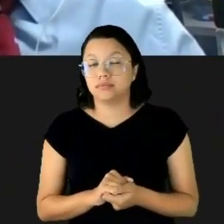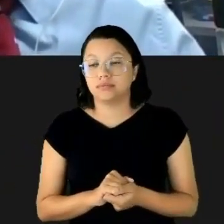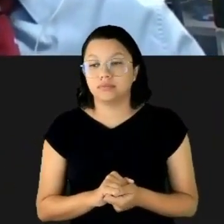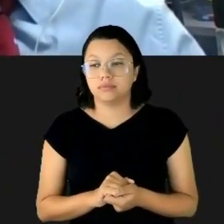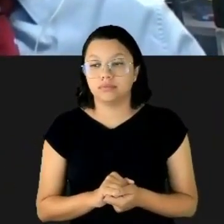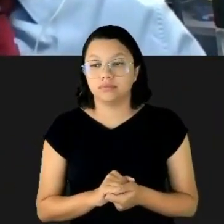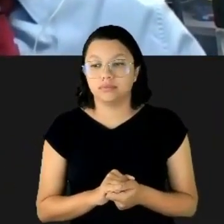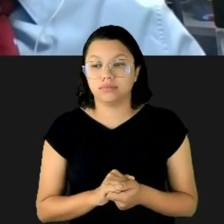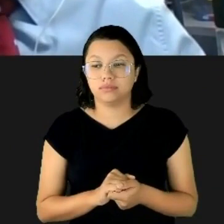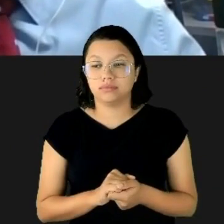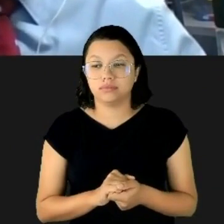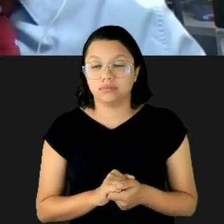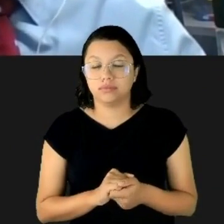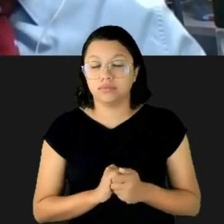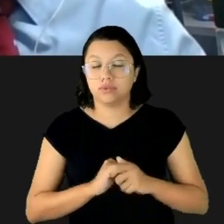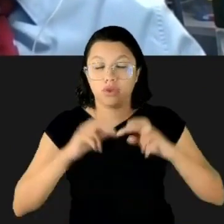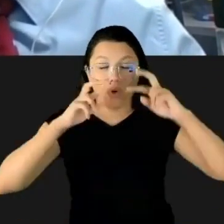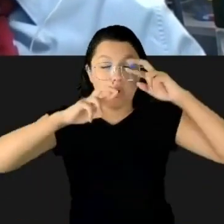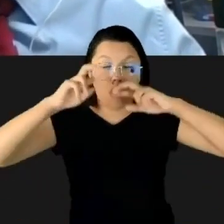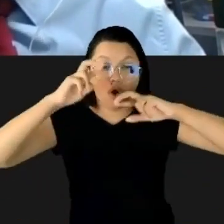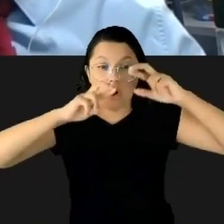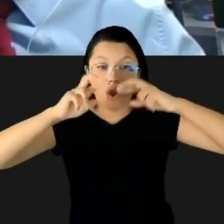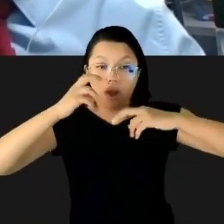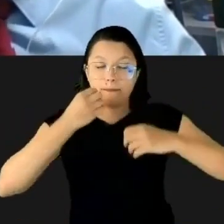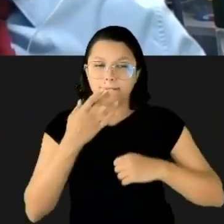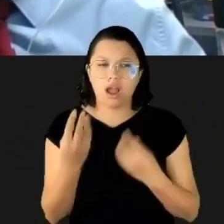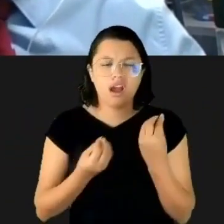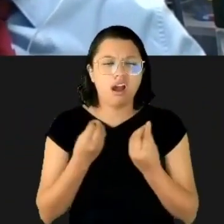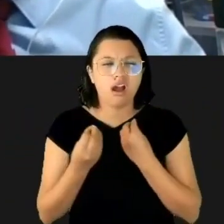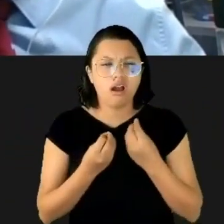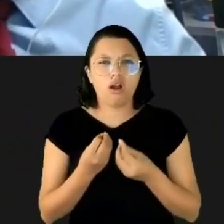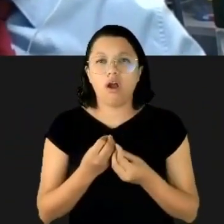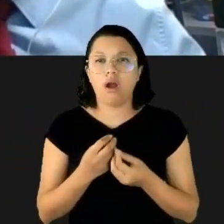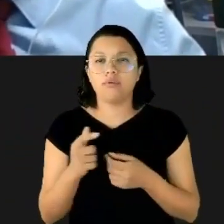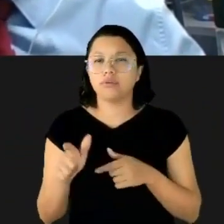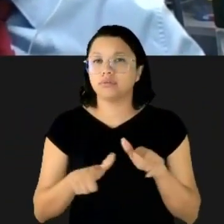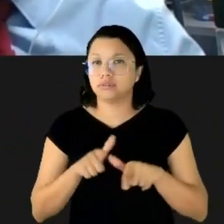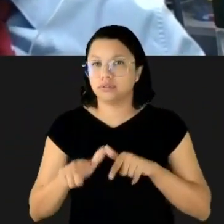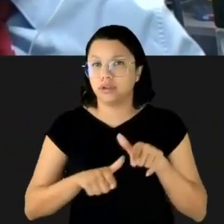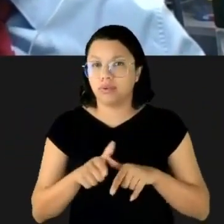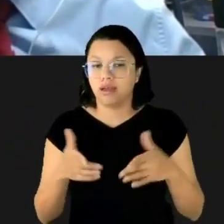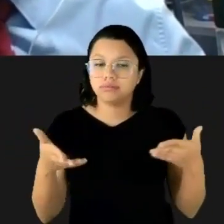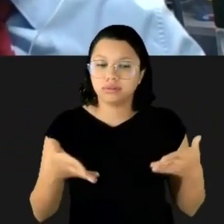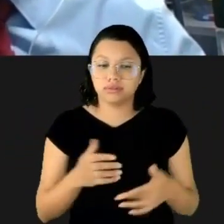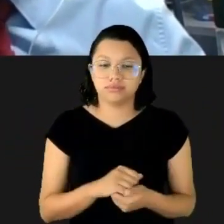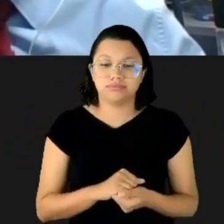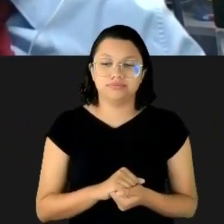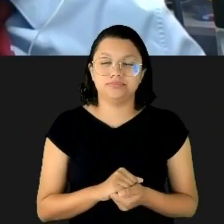observar observar bem como que as tarefas estão aqui